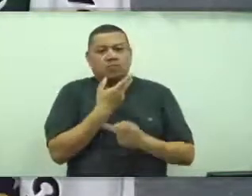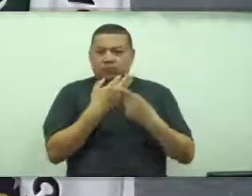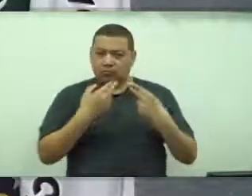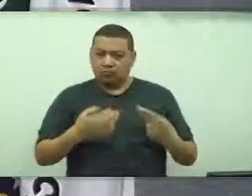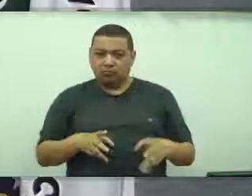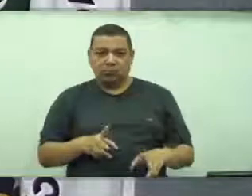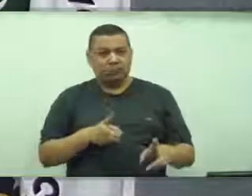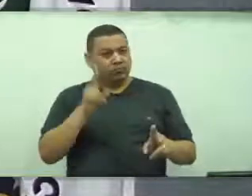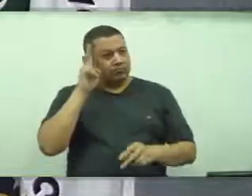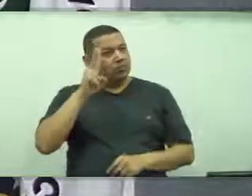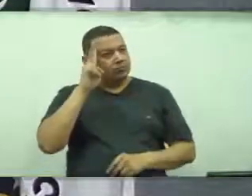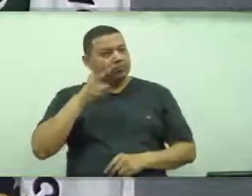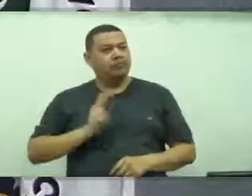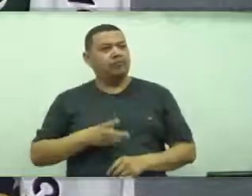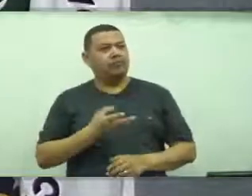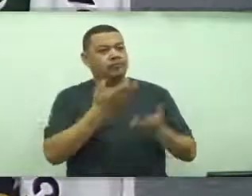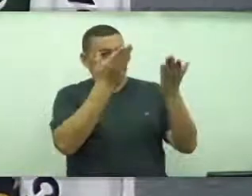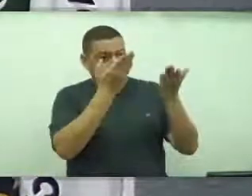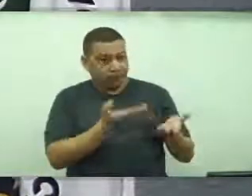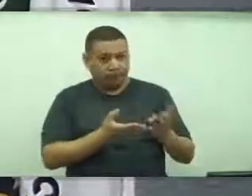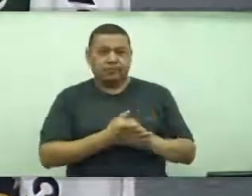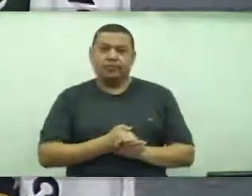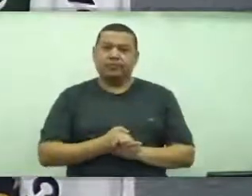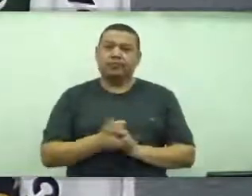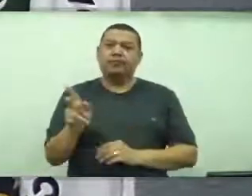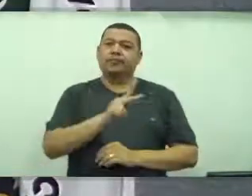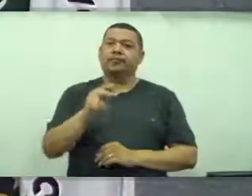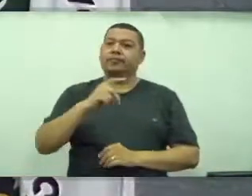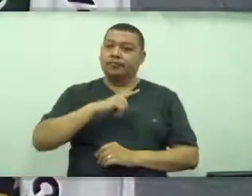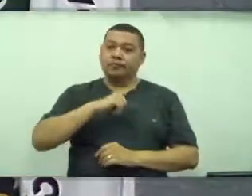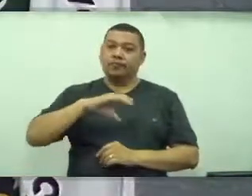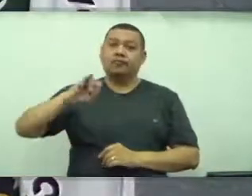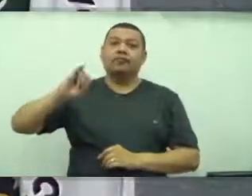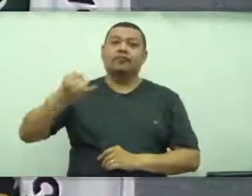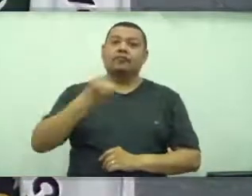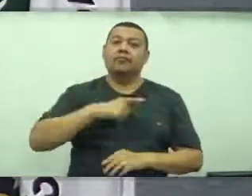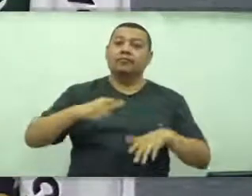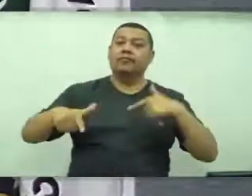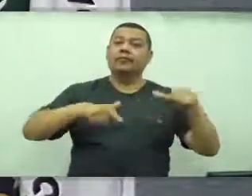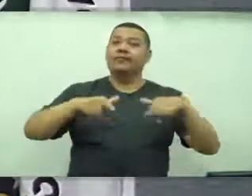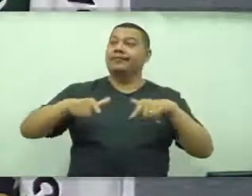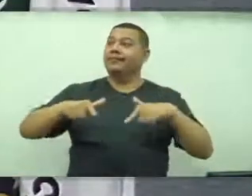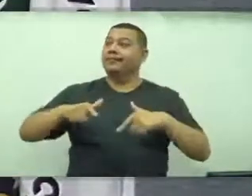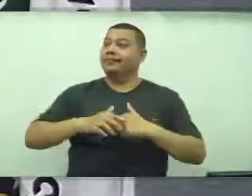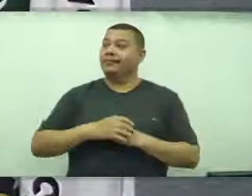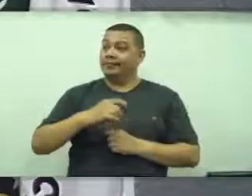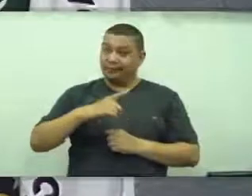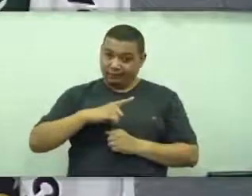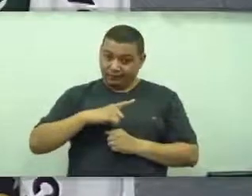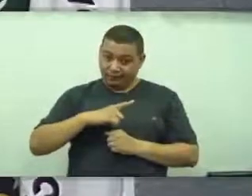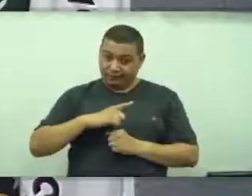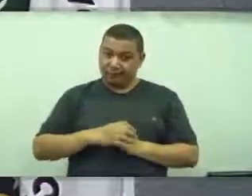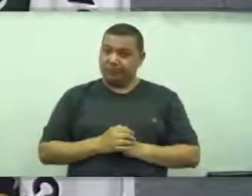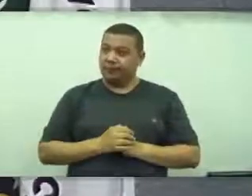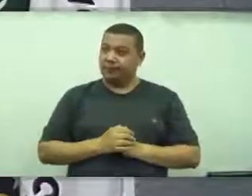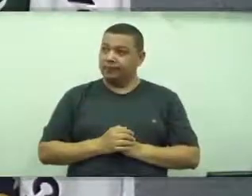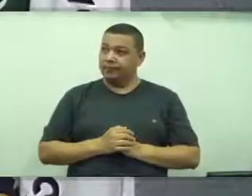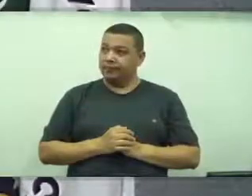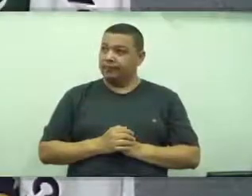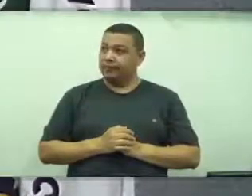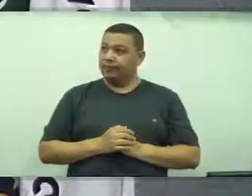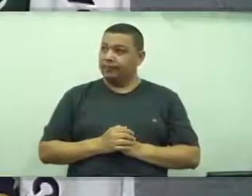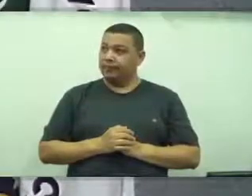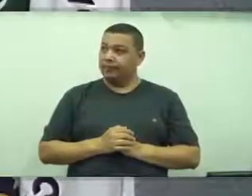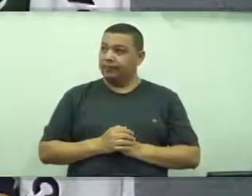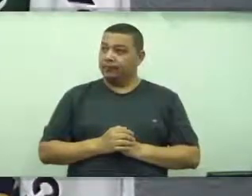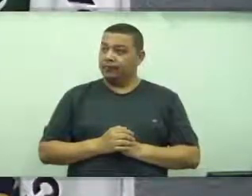de Cacoal. Vocês, professores, terão oportunidade de trabalhar com material escolar,